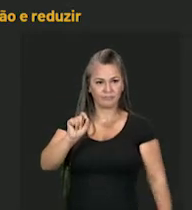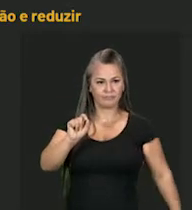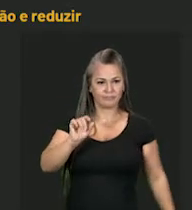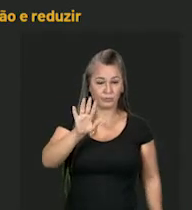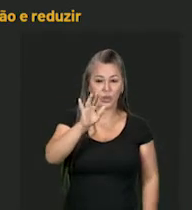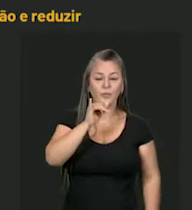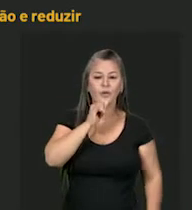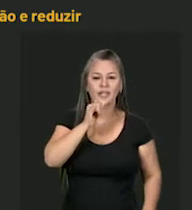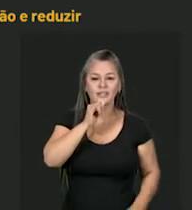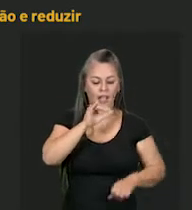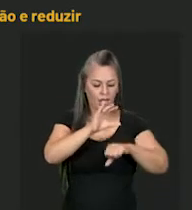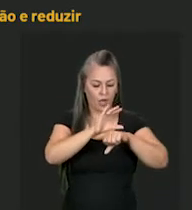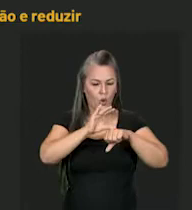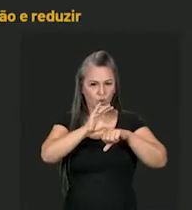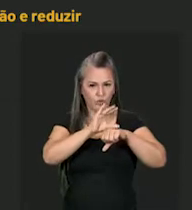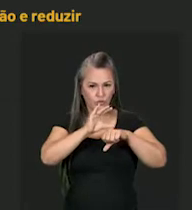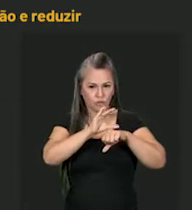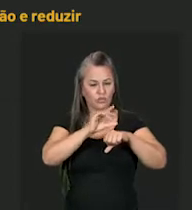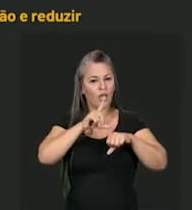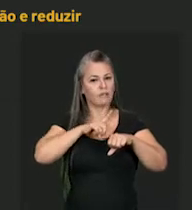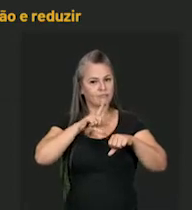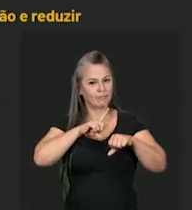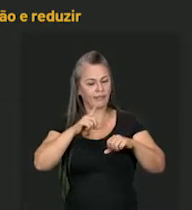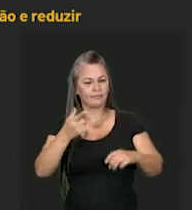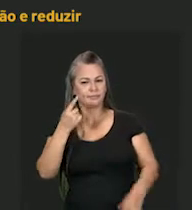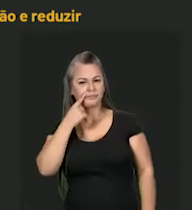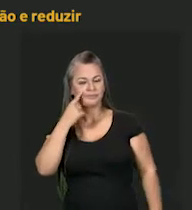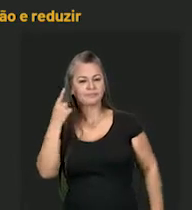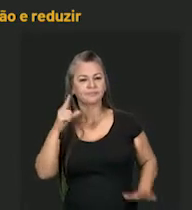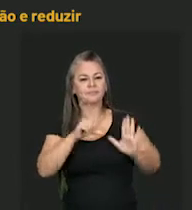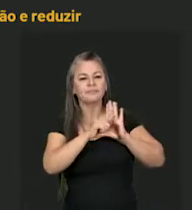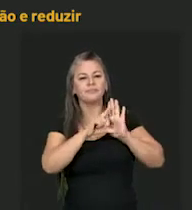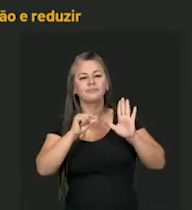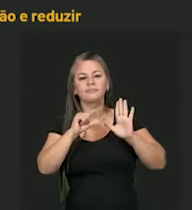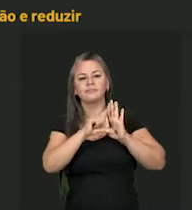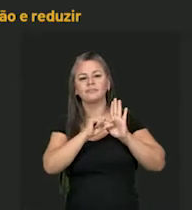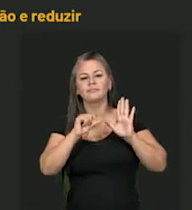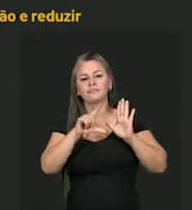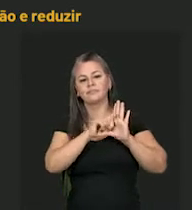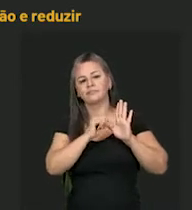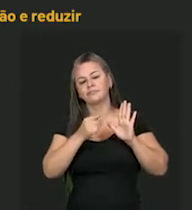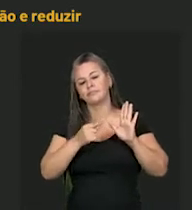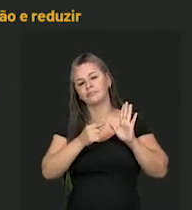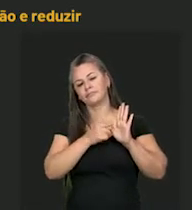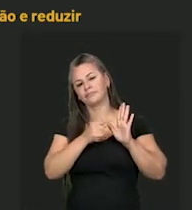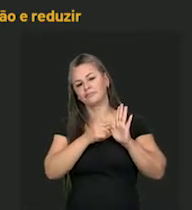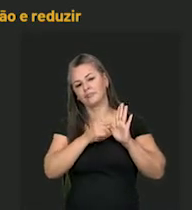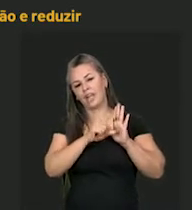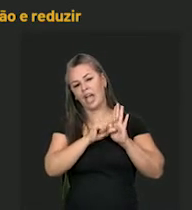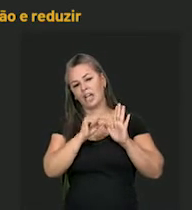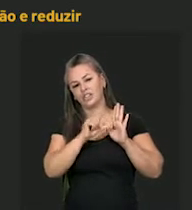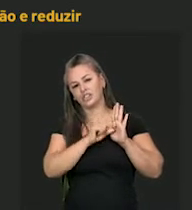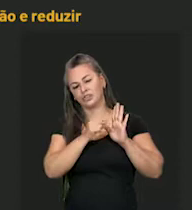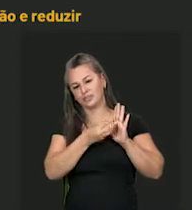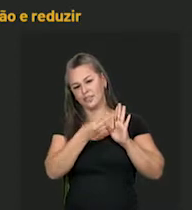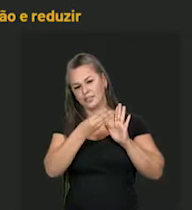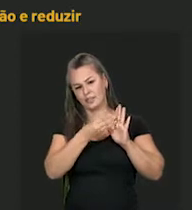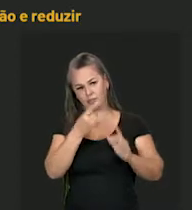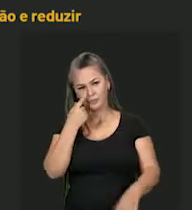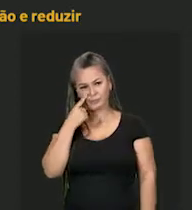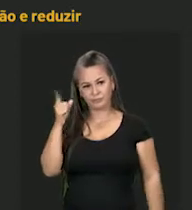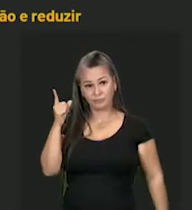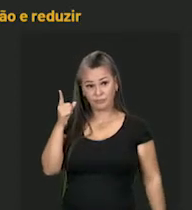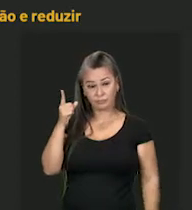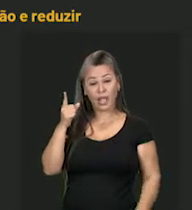do nosso Estado está assim: constituem objetivos fundamentais da República Federativa do Brasil. 1. Construir